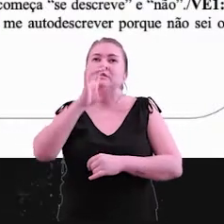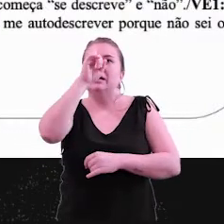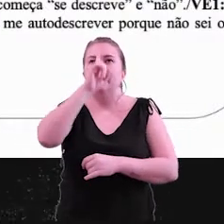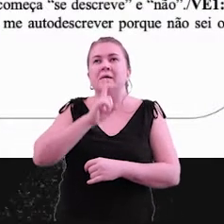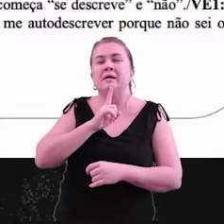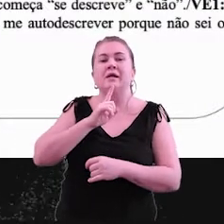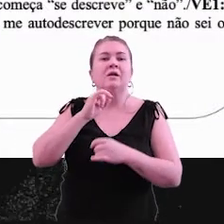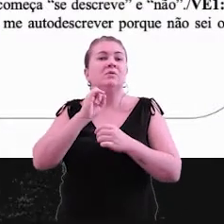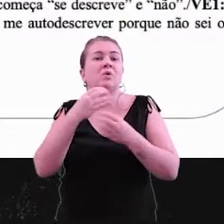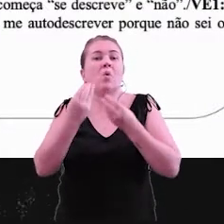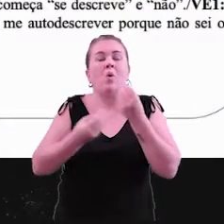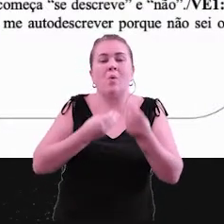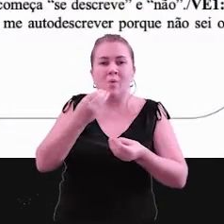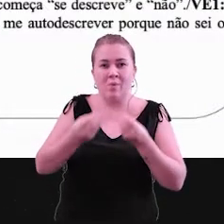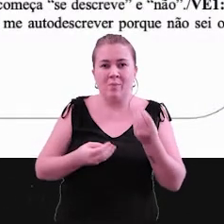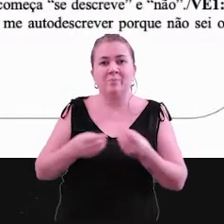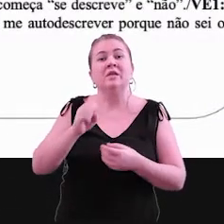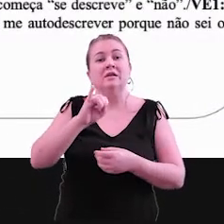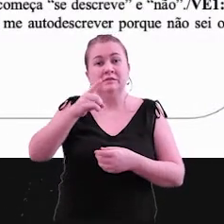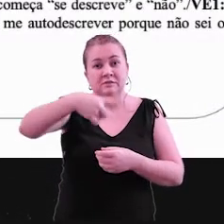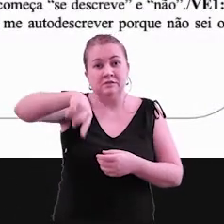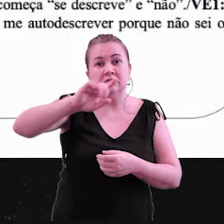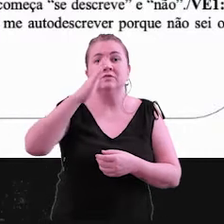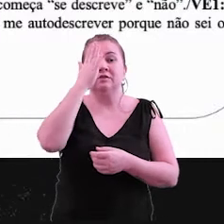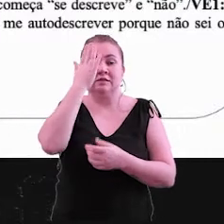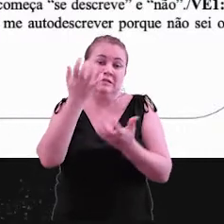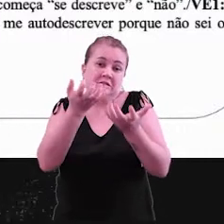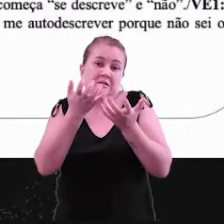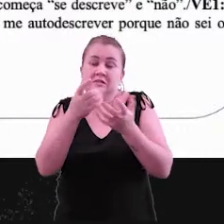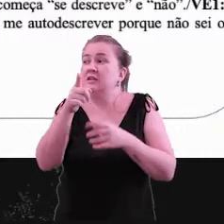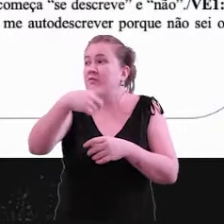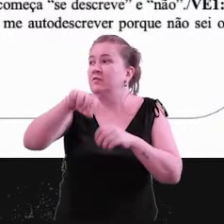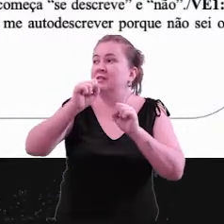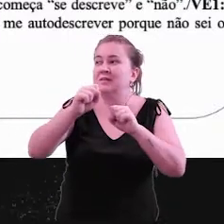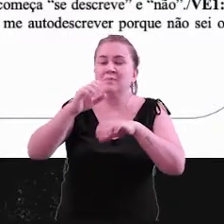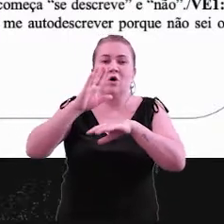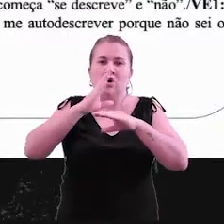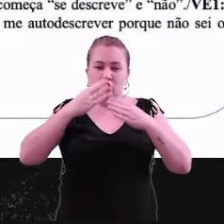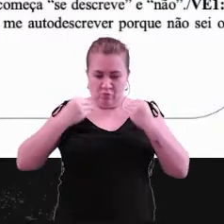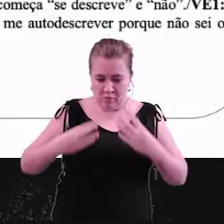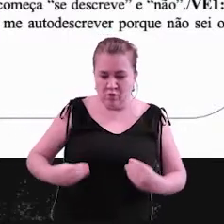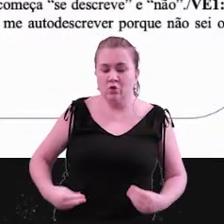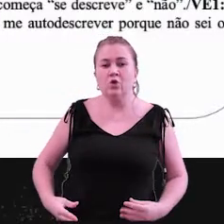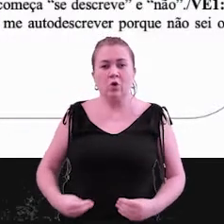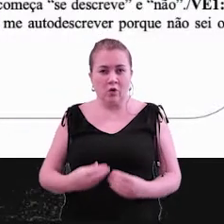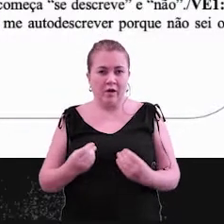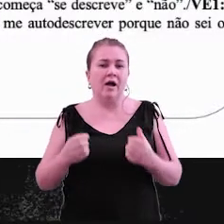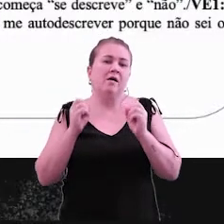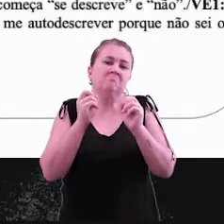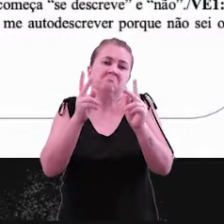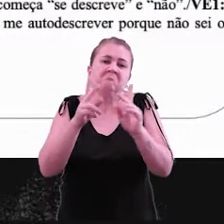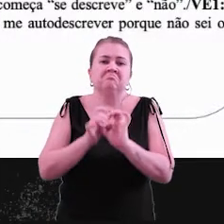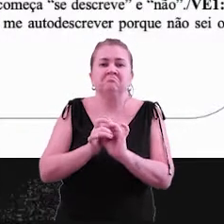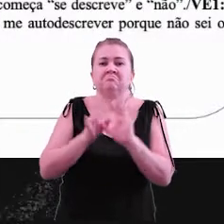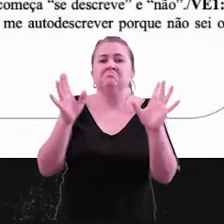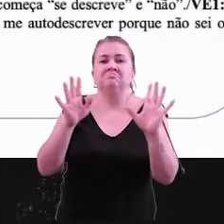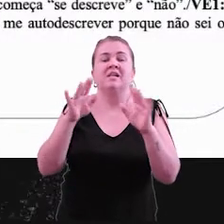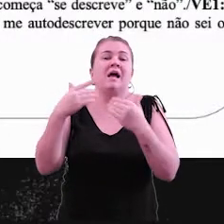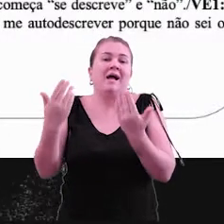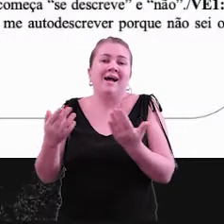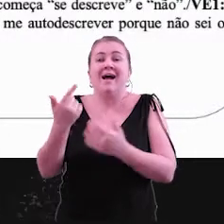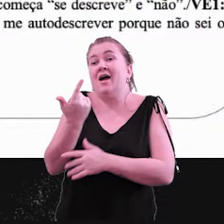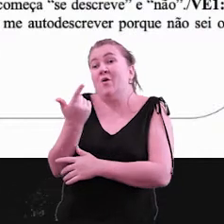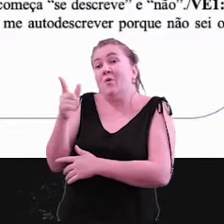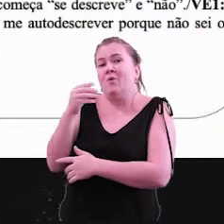tocar, Aí o visitante contestou, mas aí é outra experiência, é diferente, né? E depois,